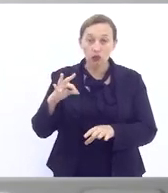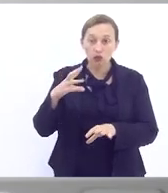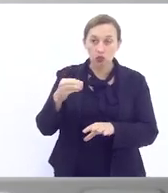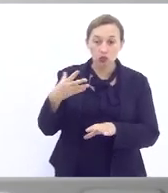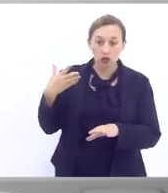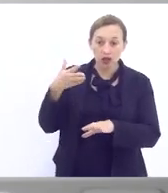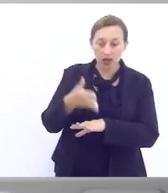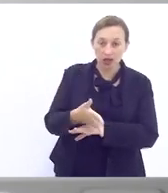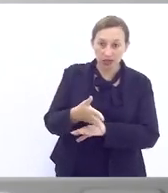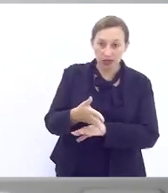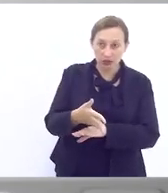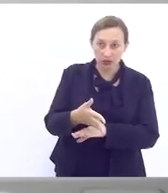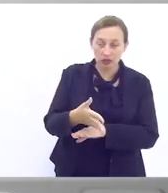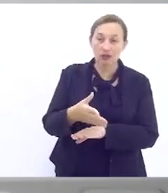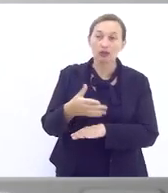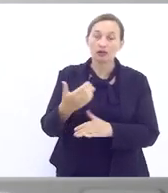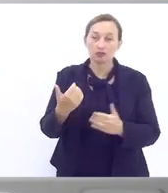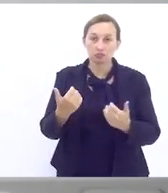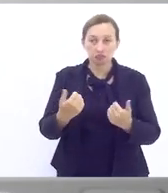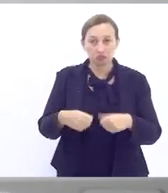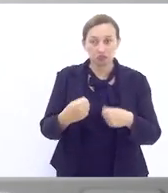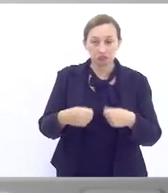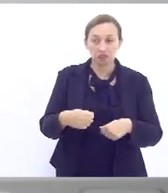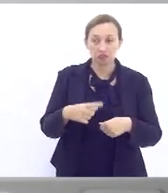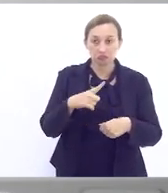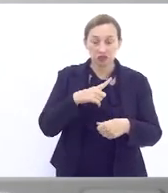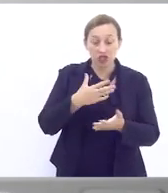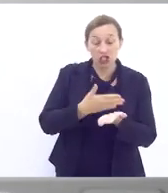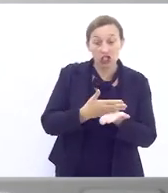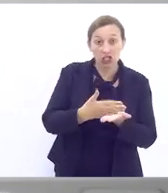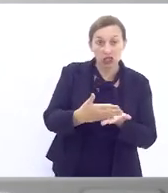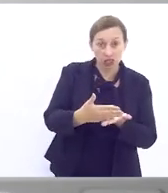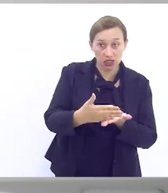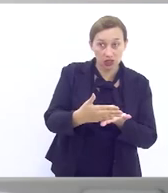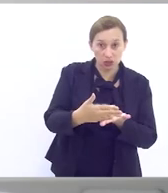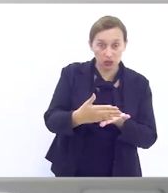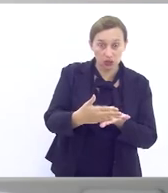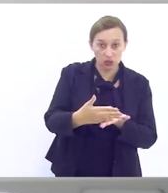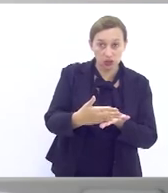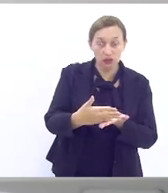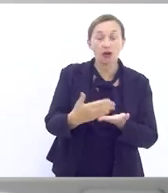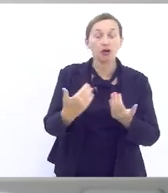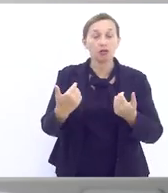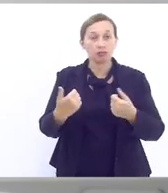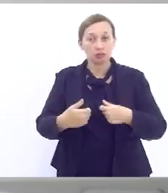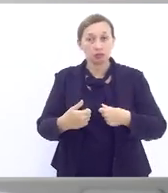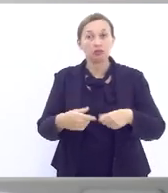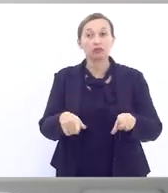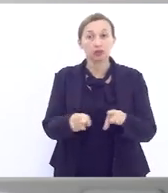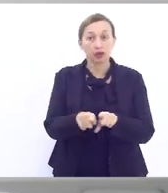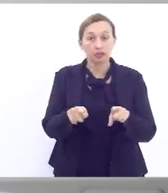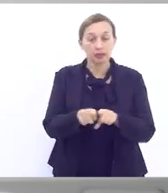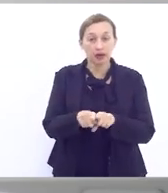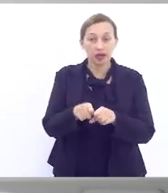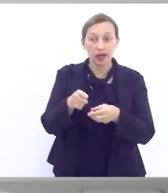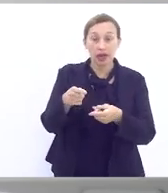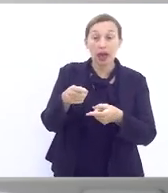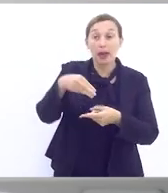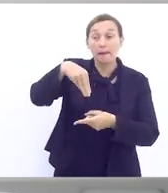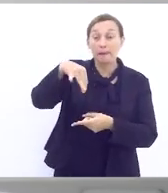que tem início meio enfim e a gente já tá aqui um objetivo de cada vez